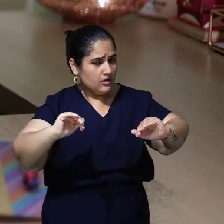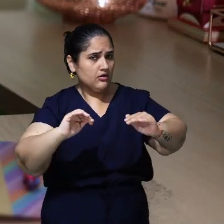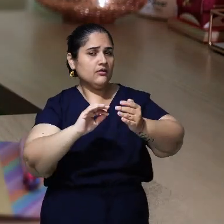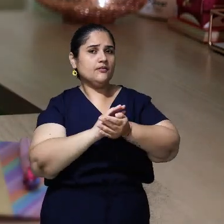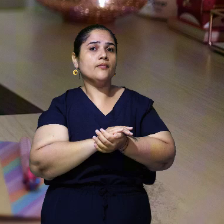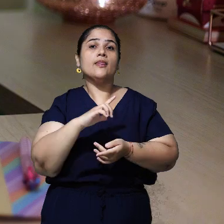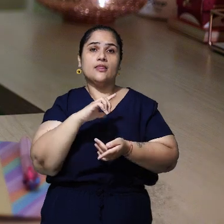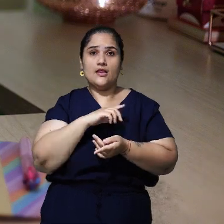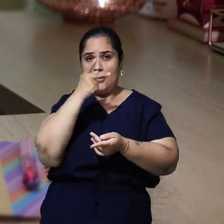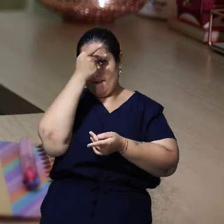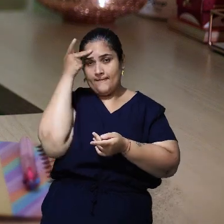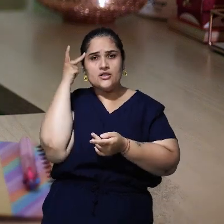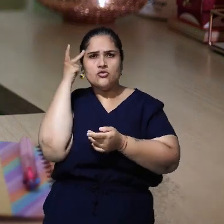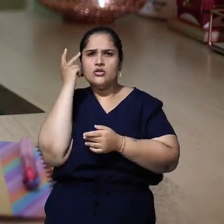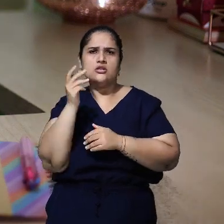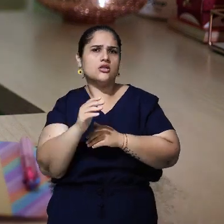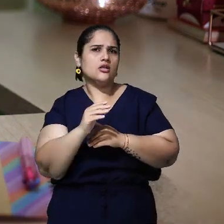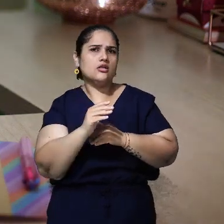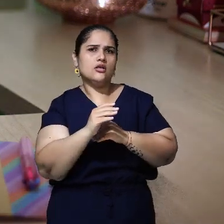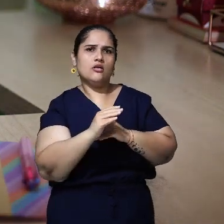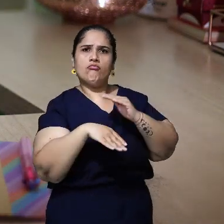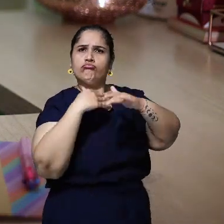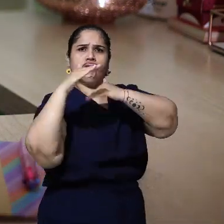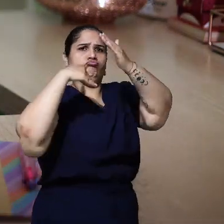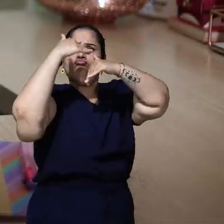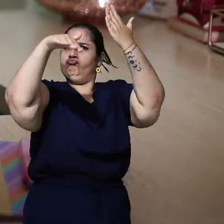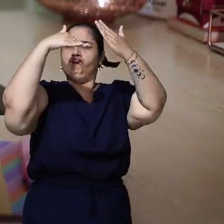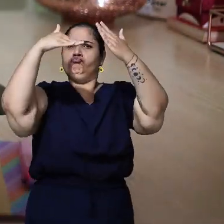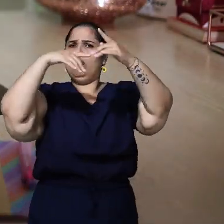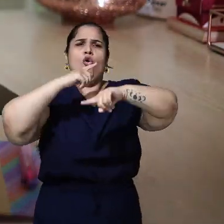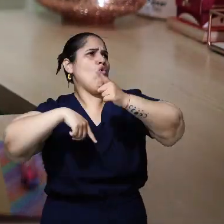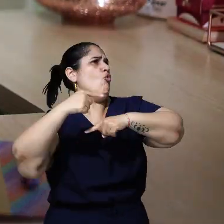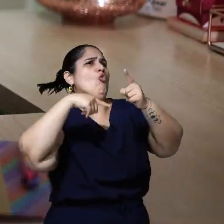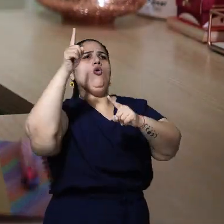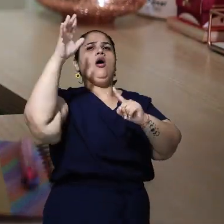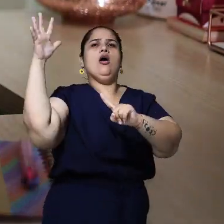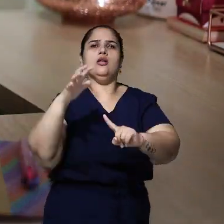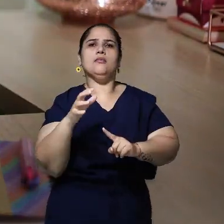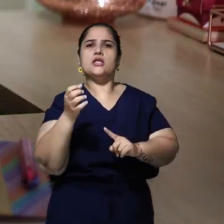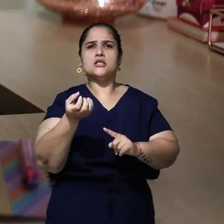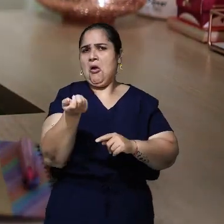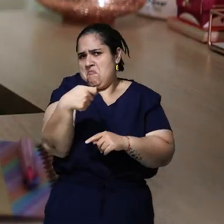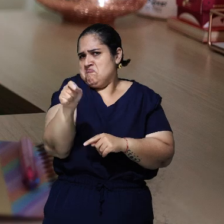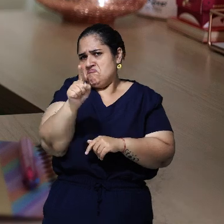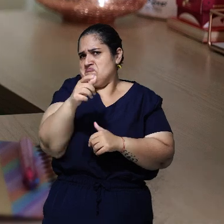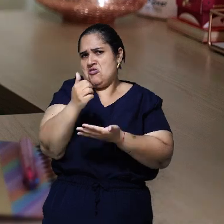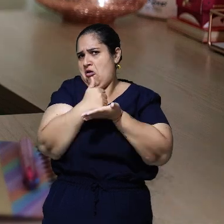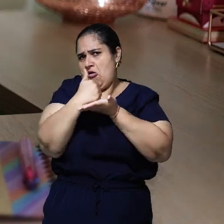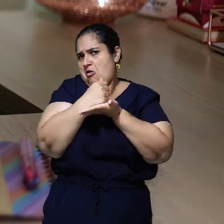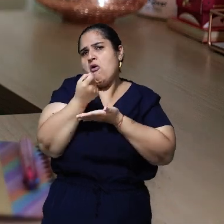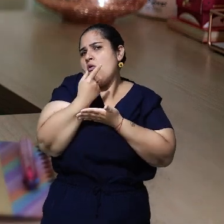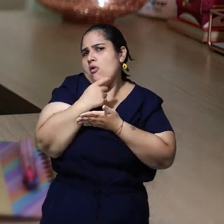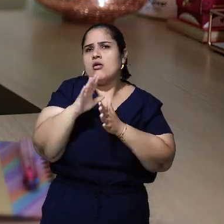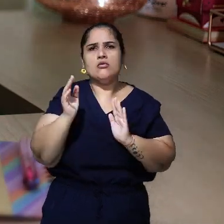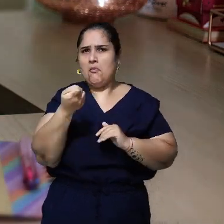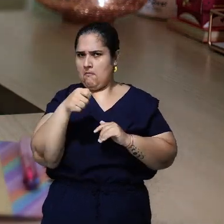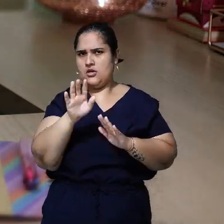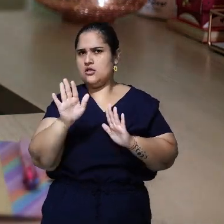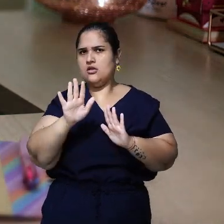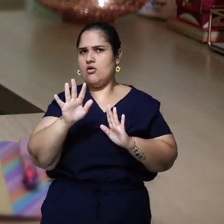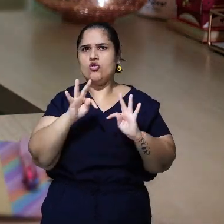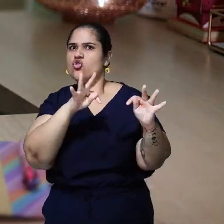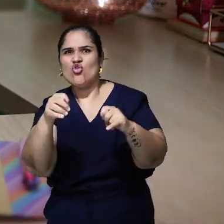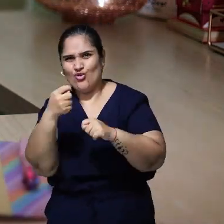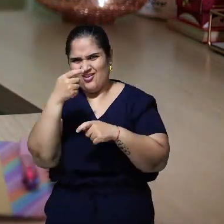pessoas que elas evoluem bem na depressão sem medicação, então não é todo mundo que necessita tomar uma medicação, por isso que